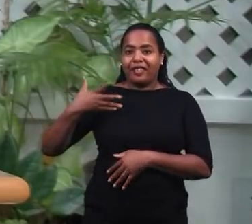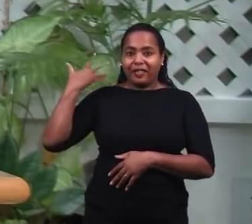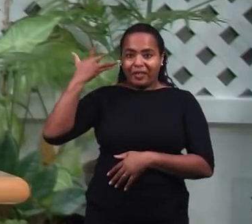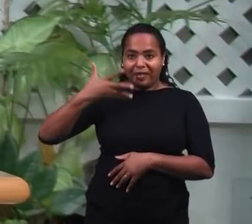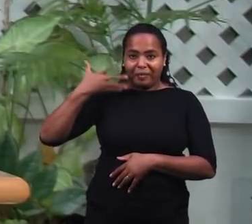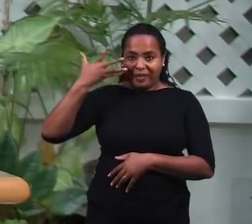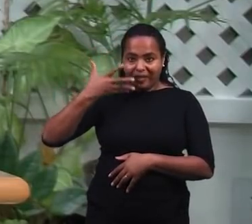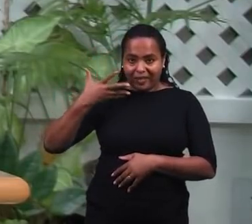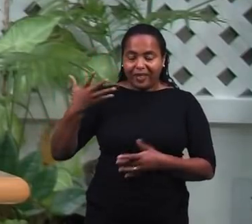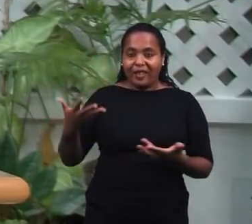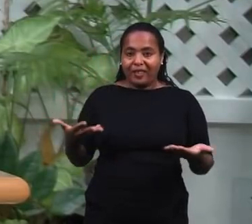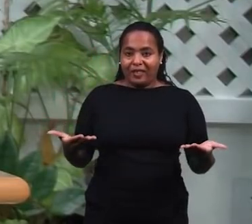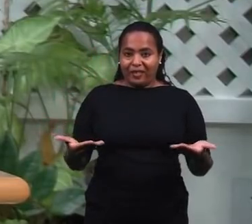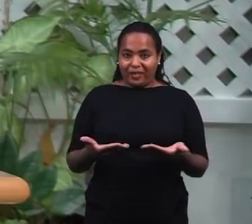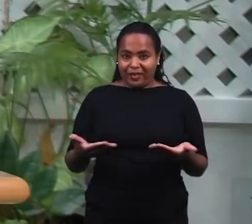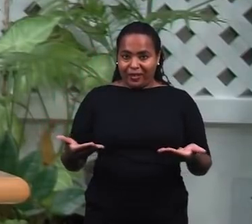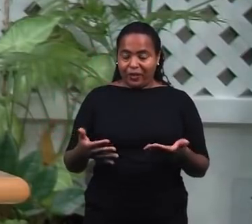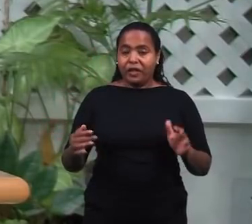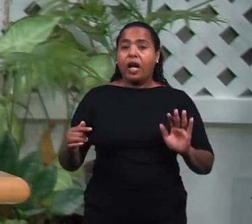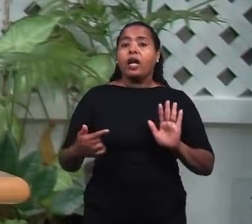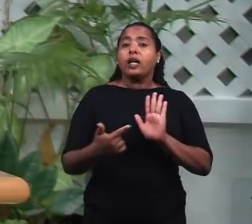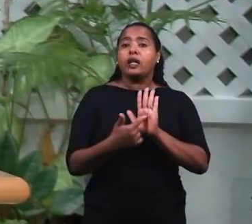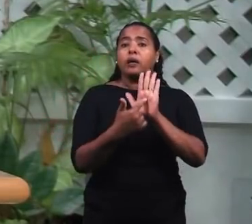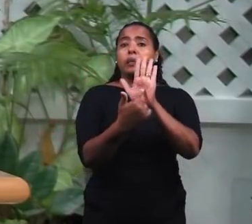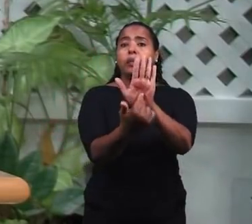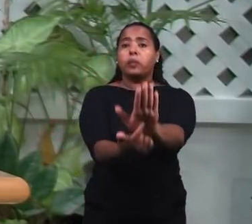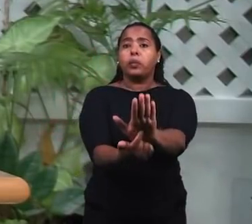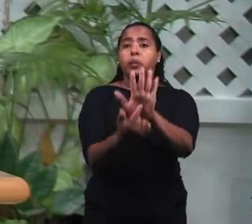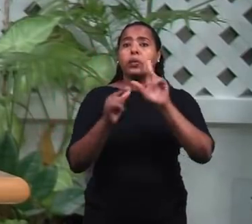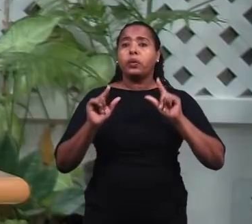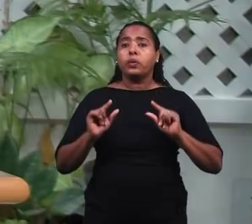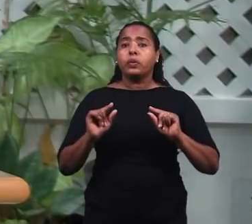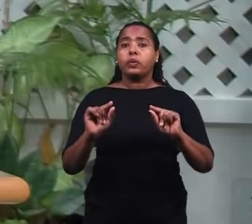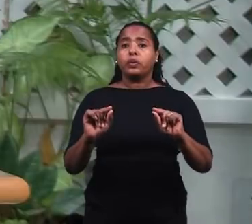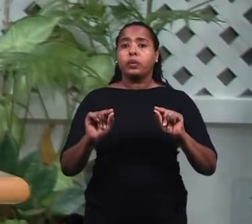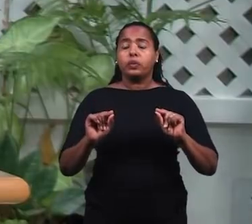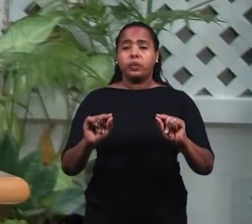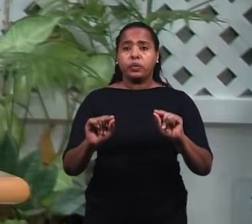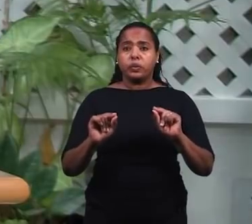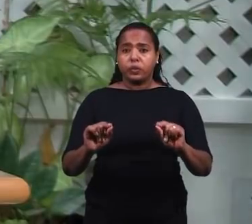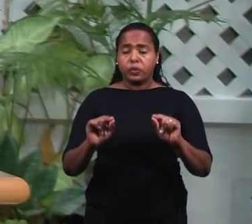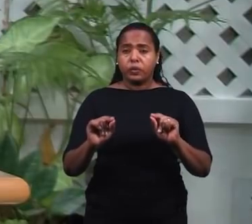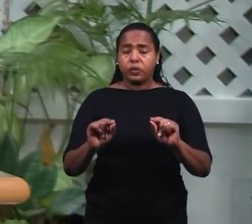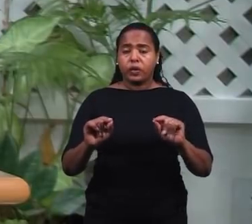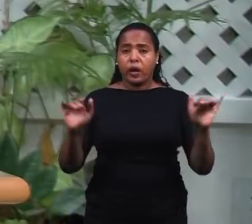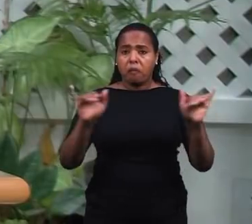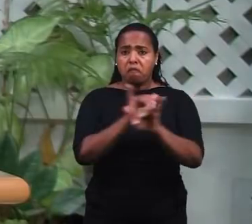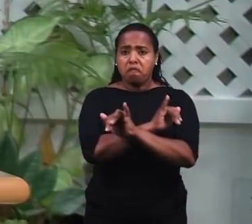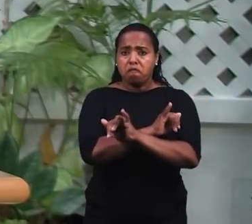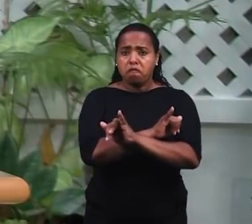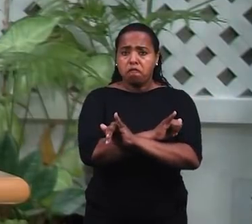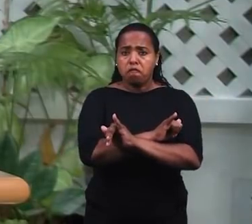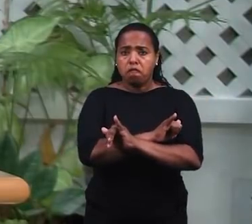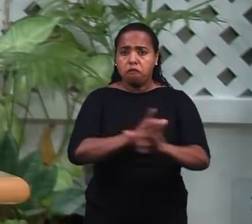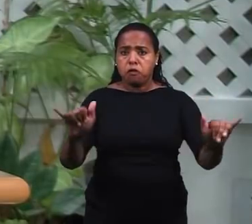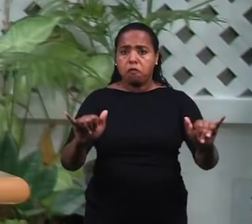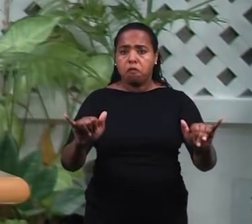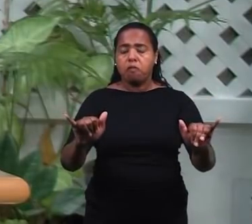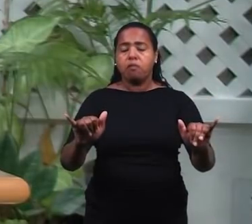essa palavra que está apontando, mostrando, e é um apelo, um